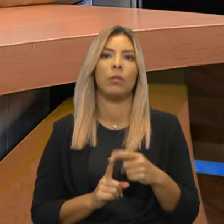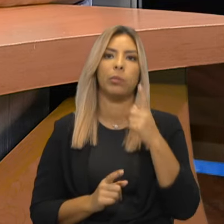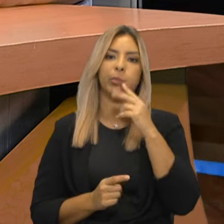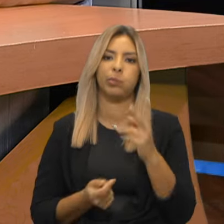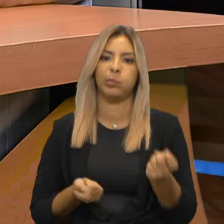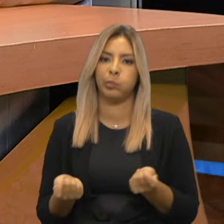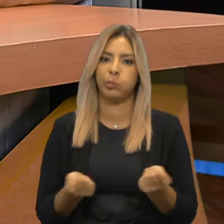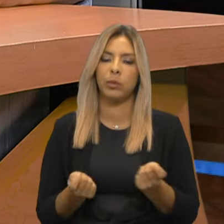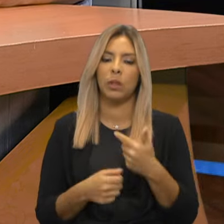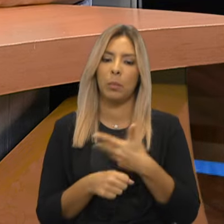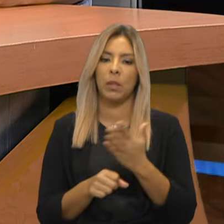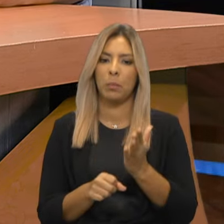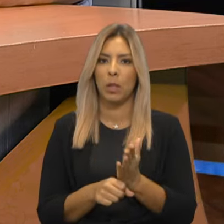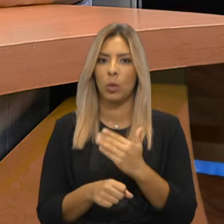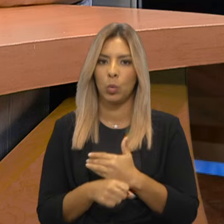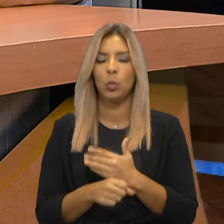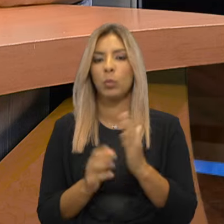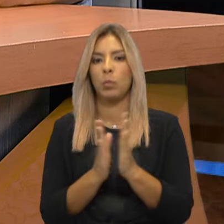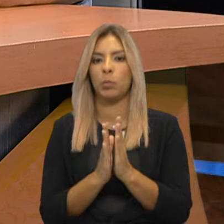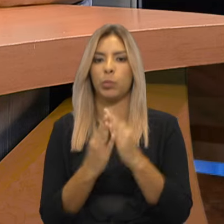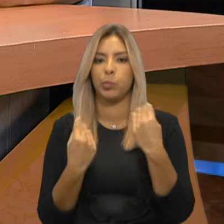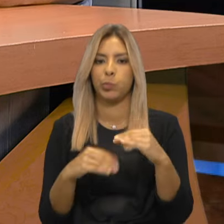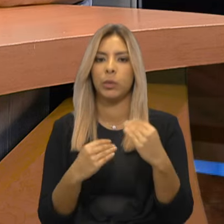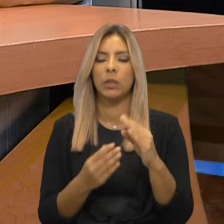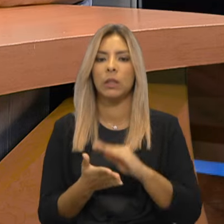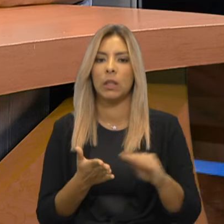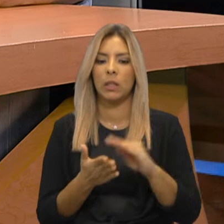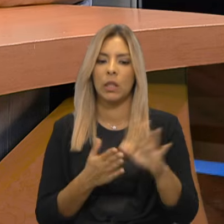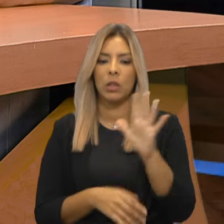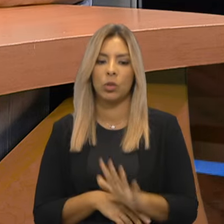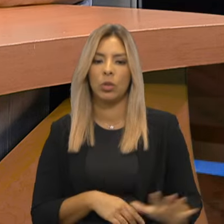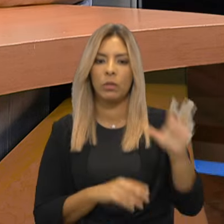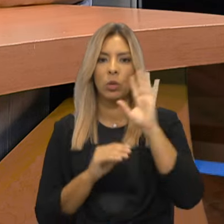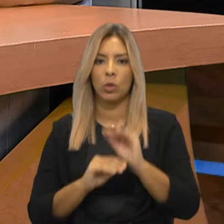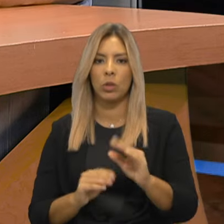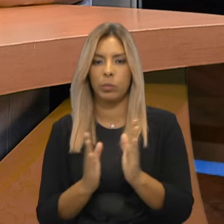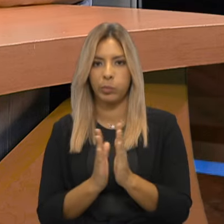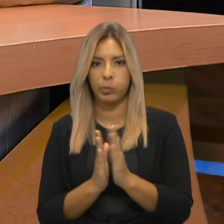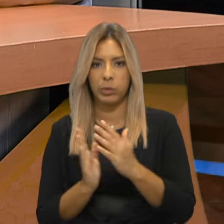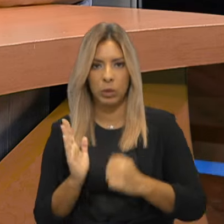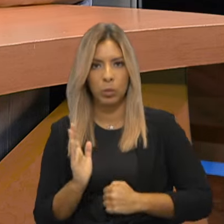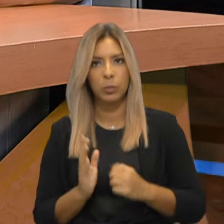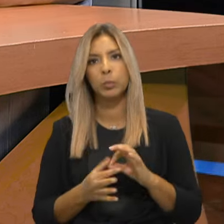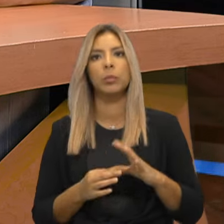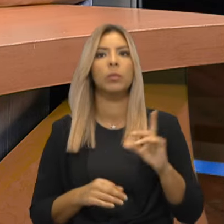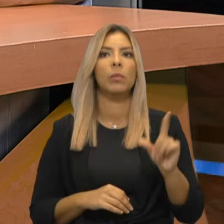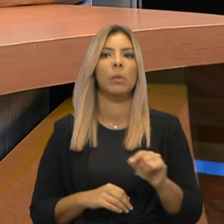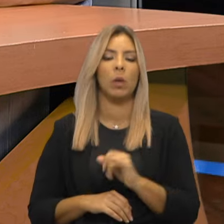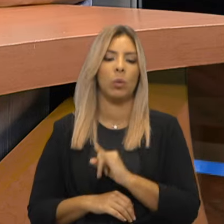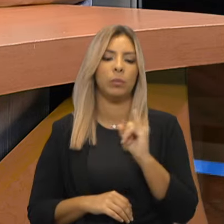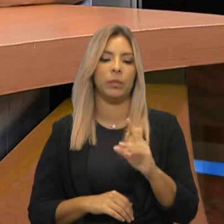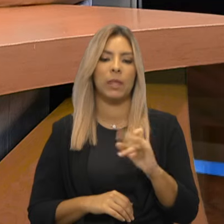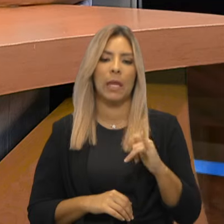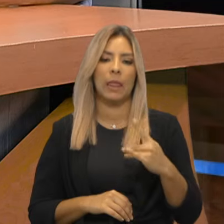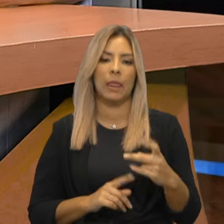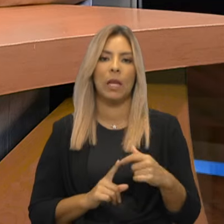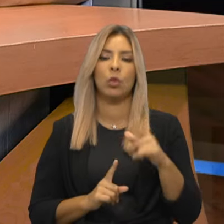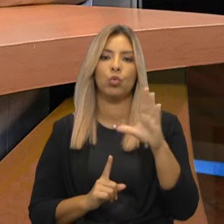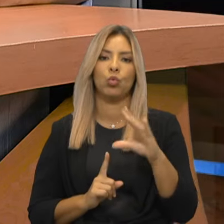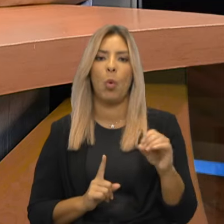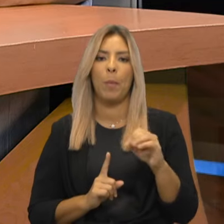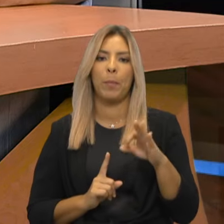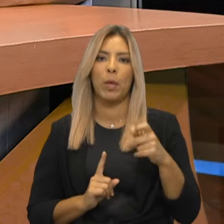coordenador do Departamento de Catequese do Secretariado Nacional de Educação Cristã. Estão também a Rita Santos e o João Pedro